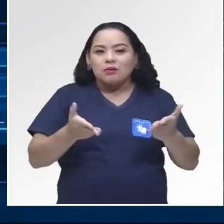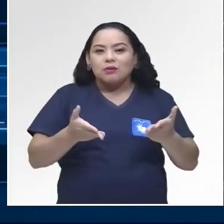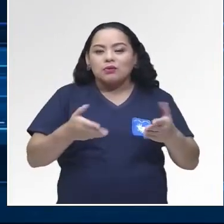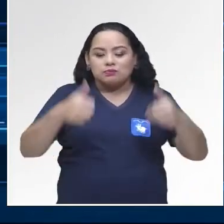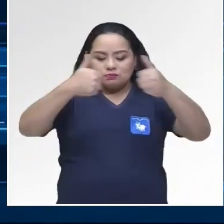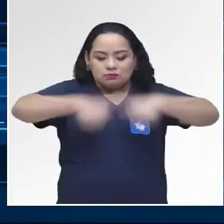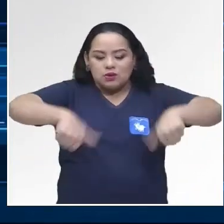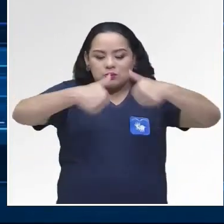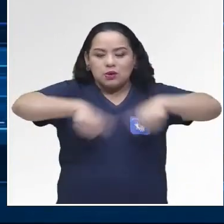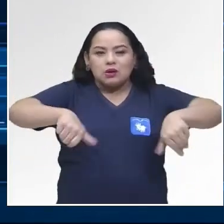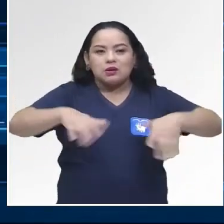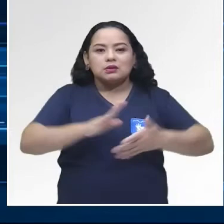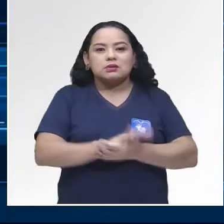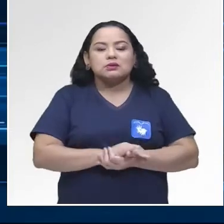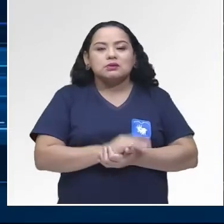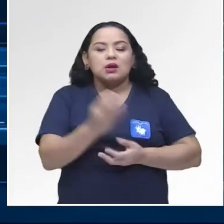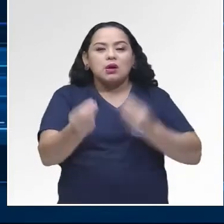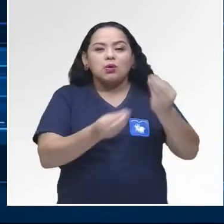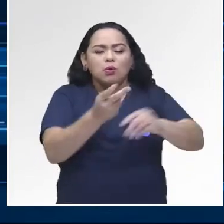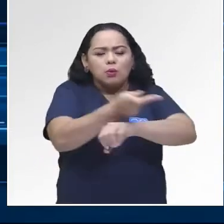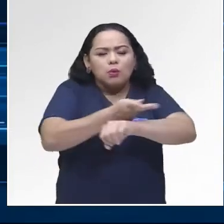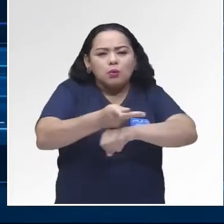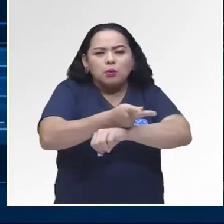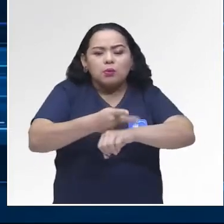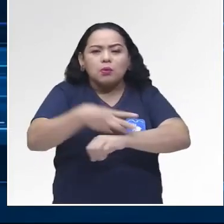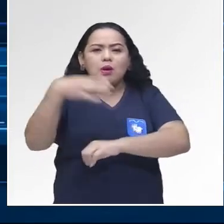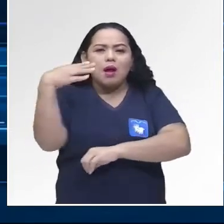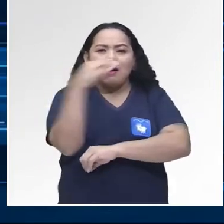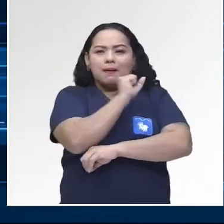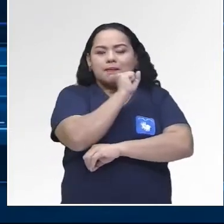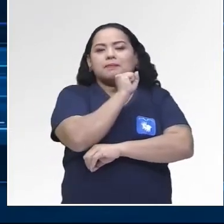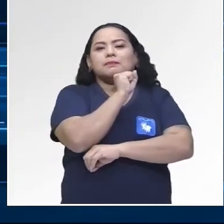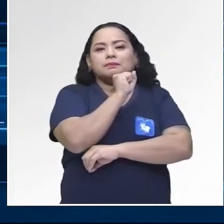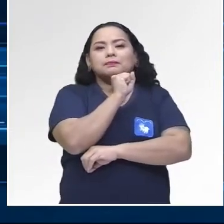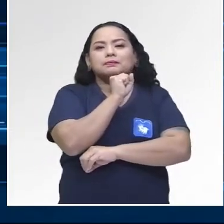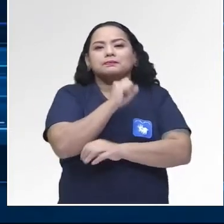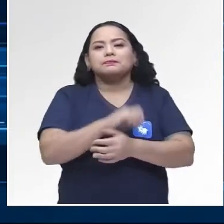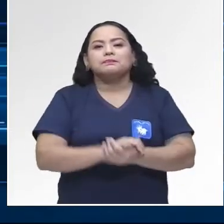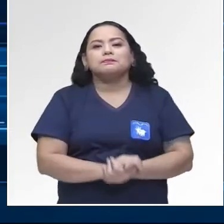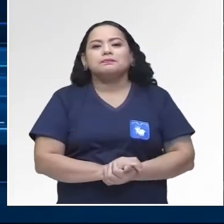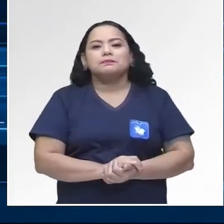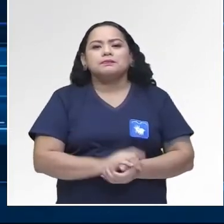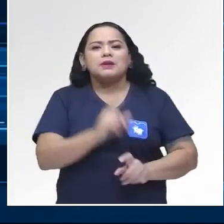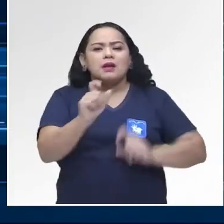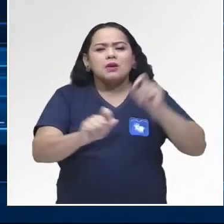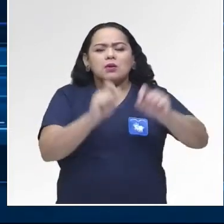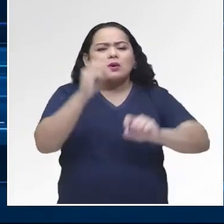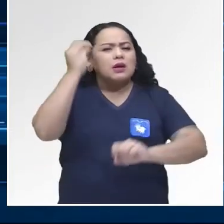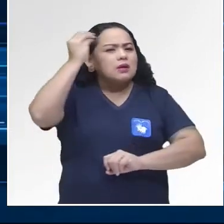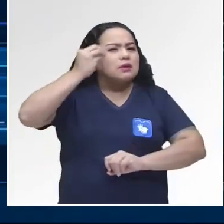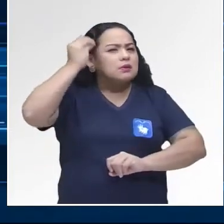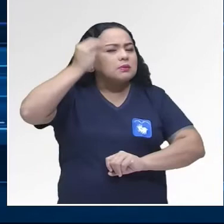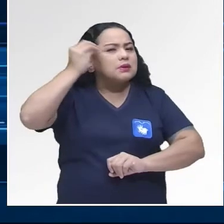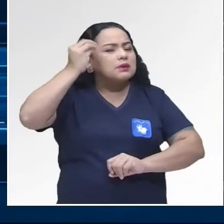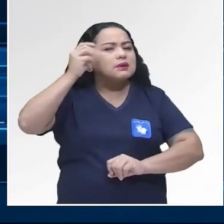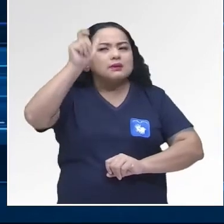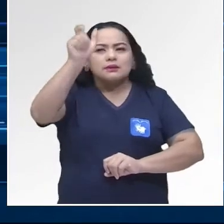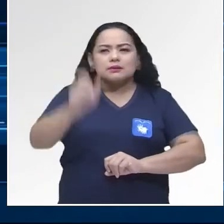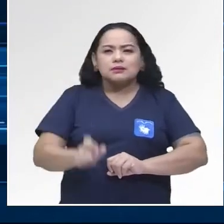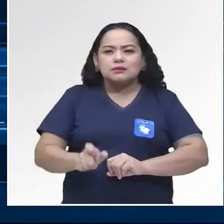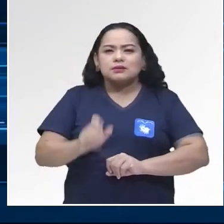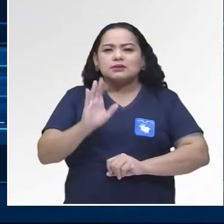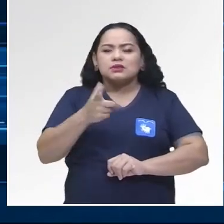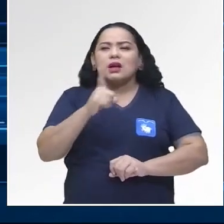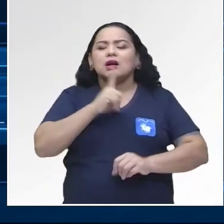estou. Então é uma busca do imediato. Né? E quem tem uma experiência, né, já